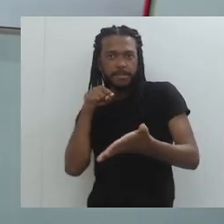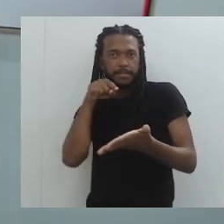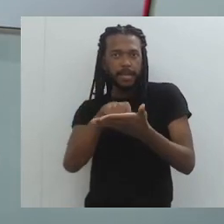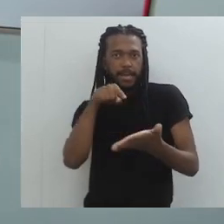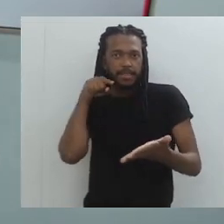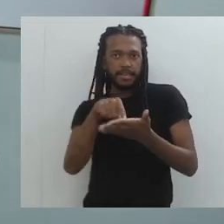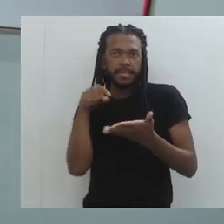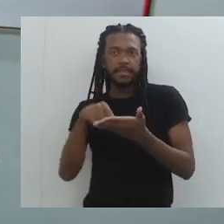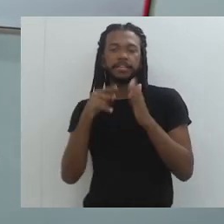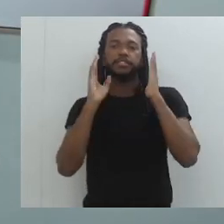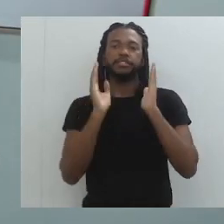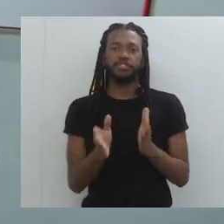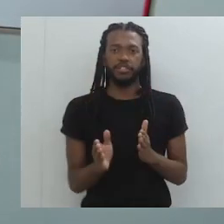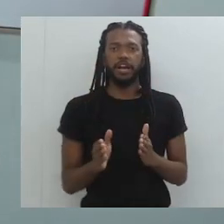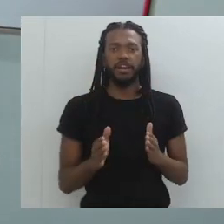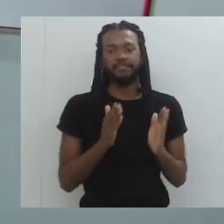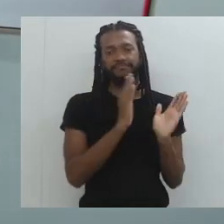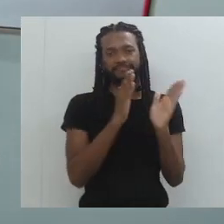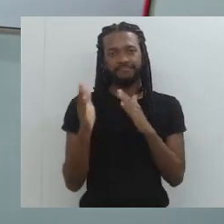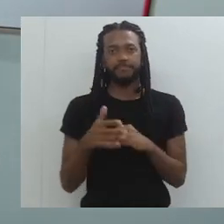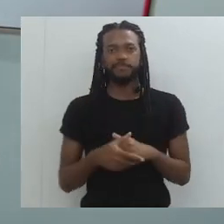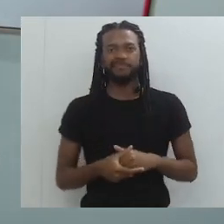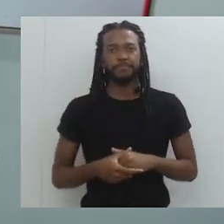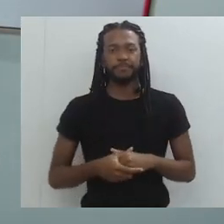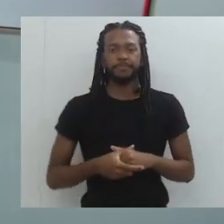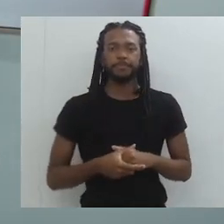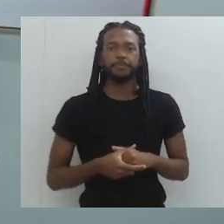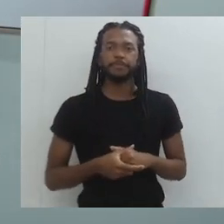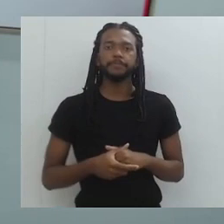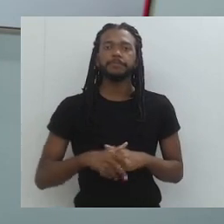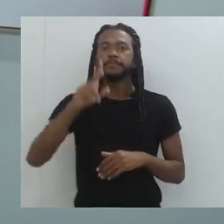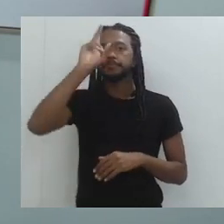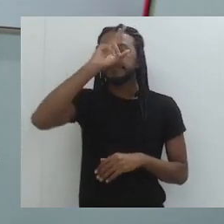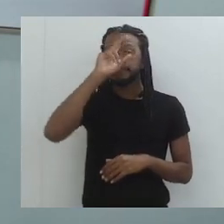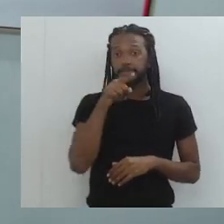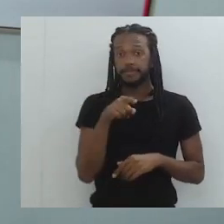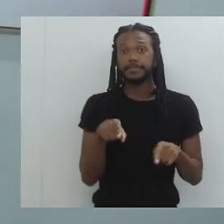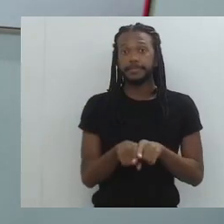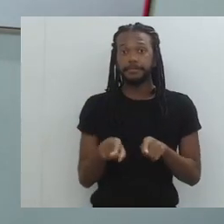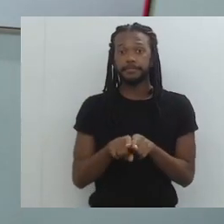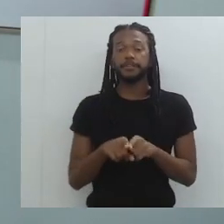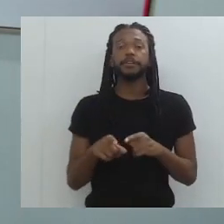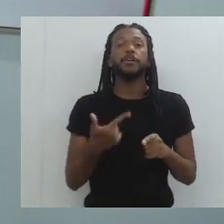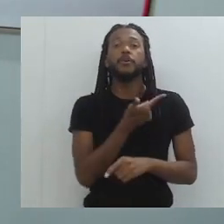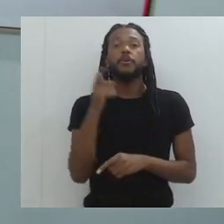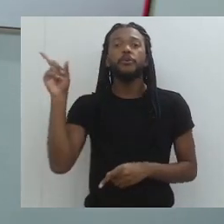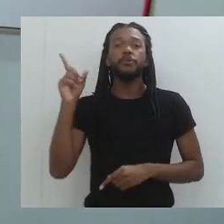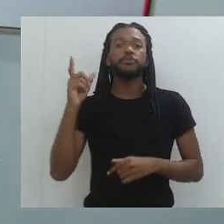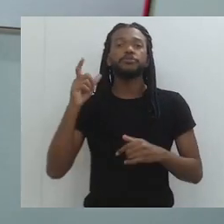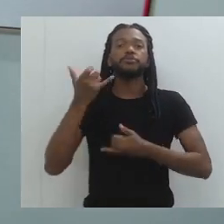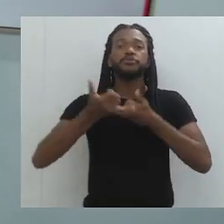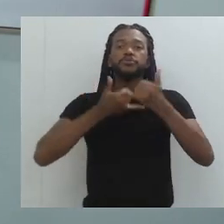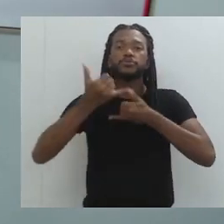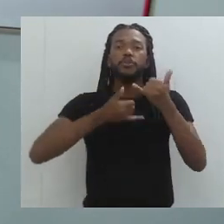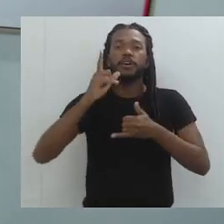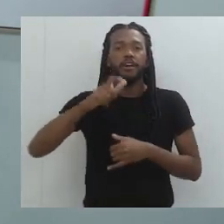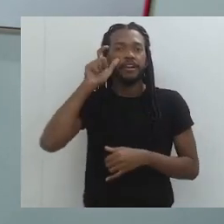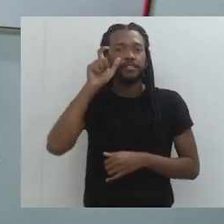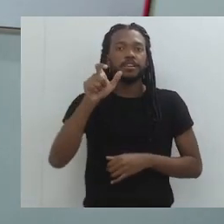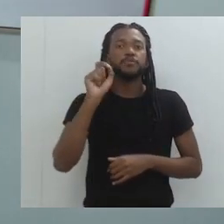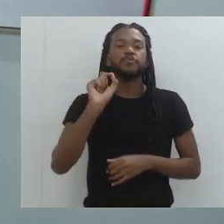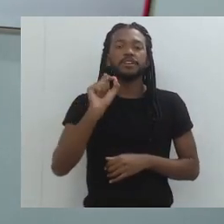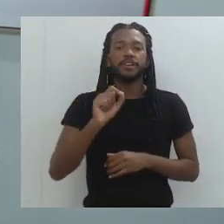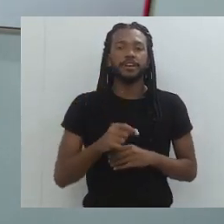cada seção dessas daí, né? Eu me lembro desse jogo daí, né? Me lembro de outro jogo que era bem interessante